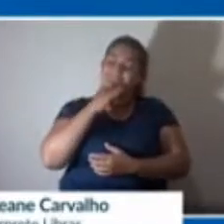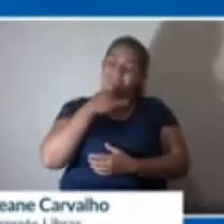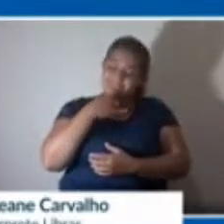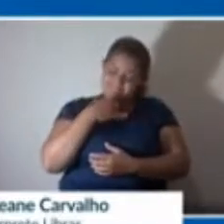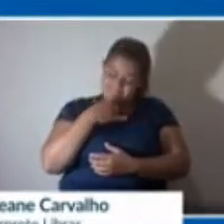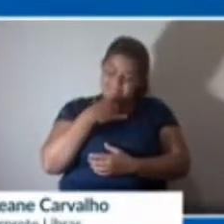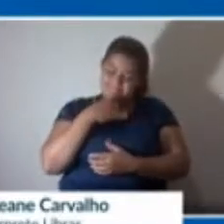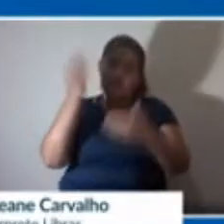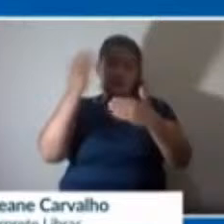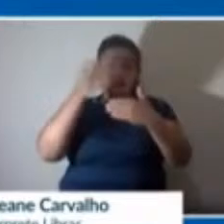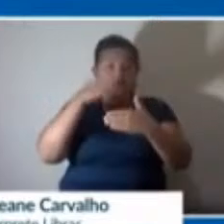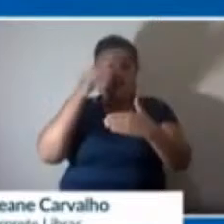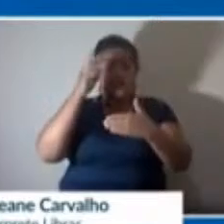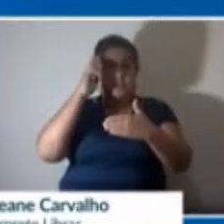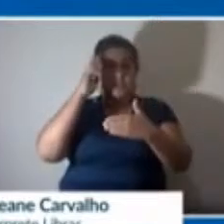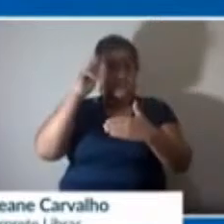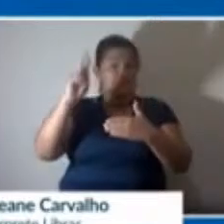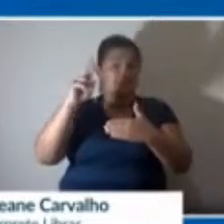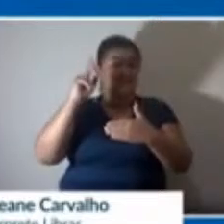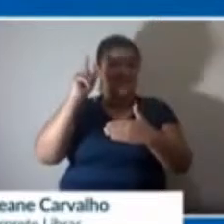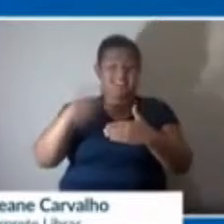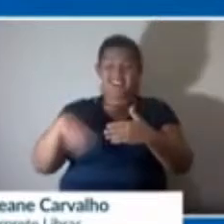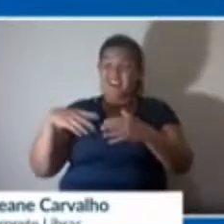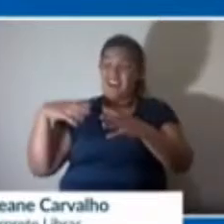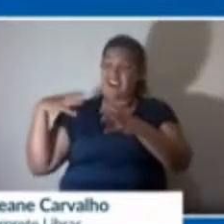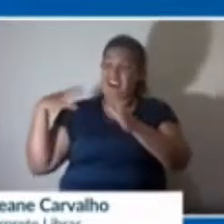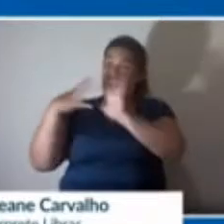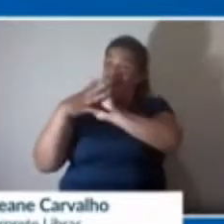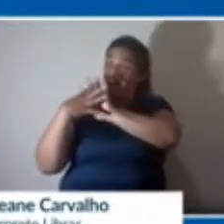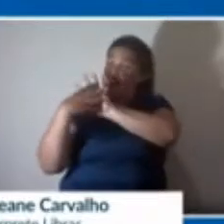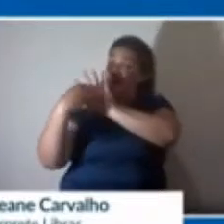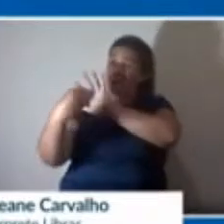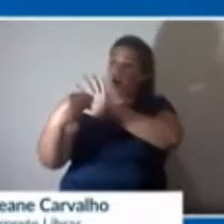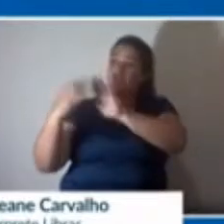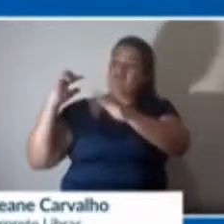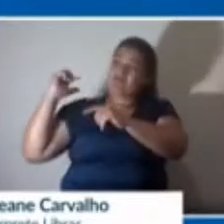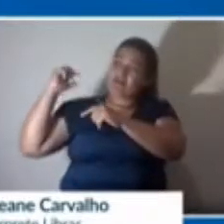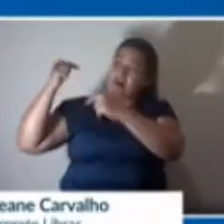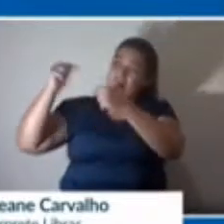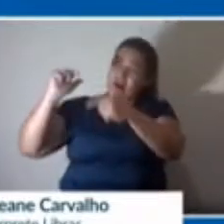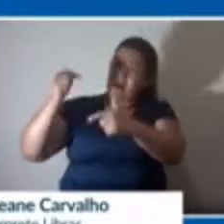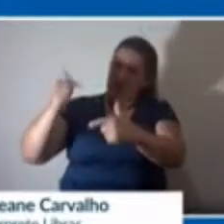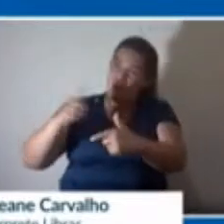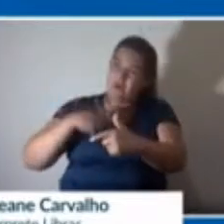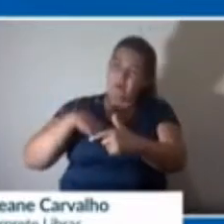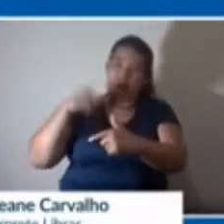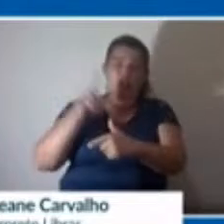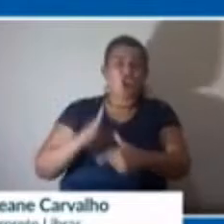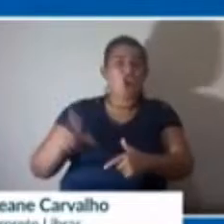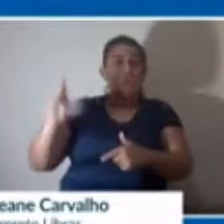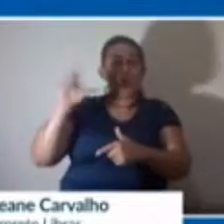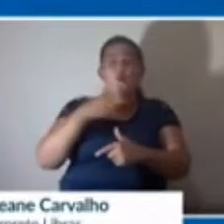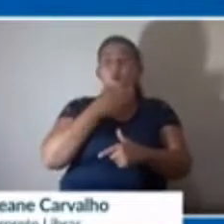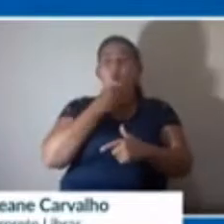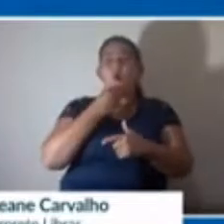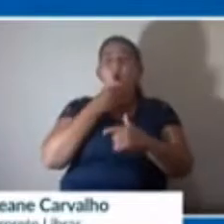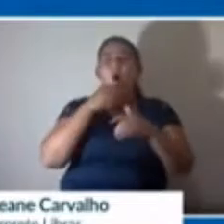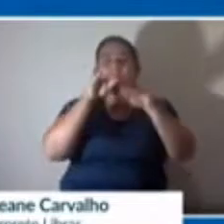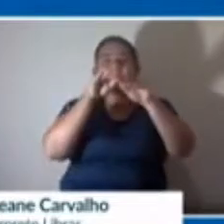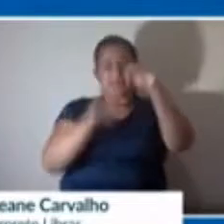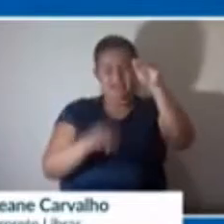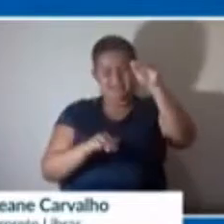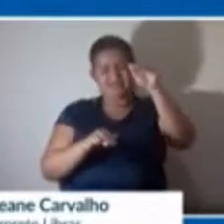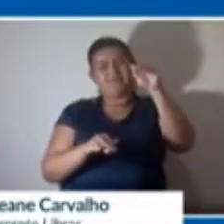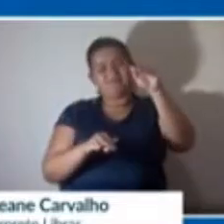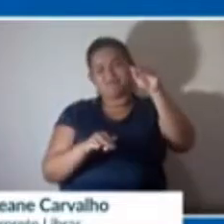que ainda reproduzem uma lógica de dominação masculina. E como é que a gente verifica isso? Não assegurando em